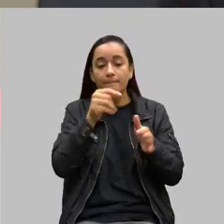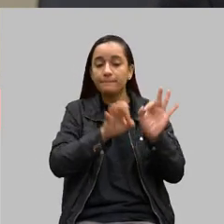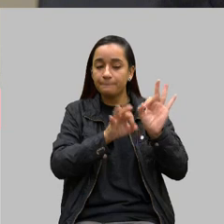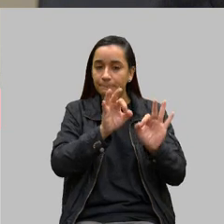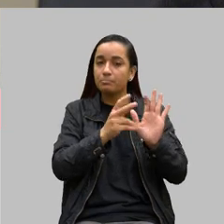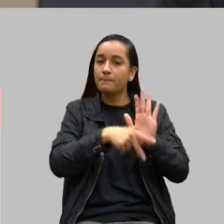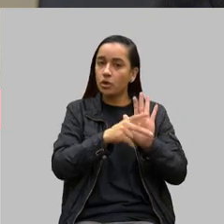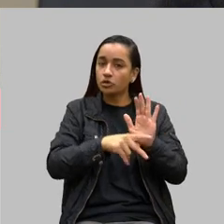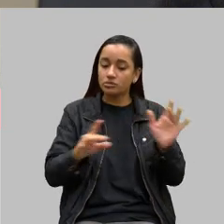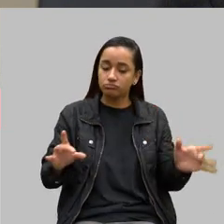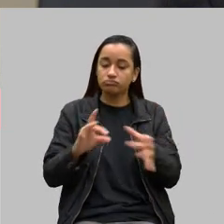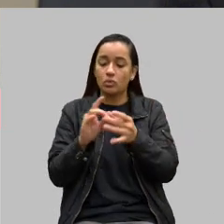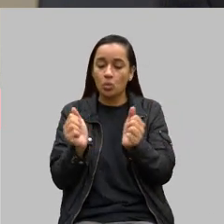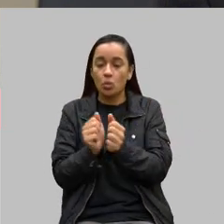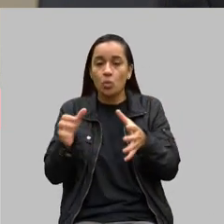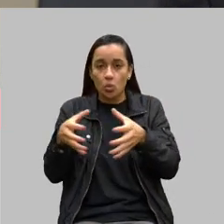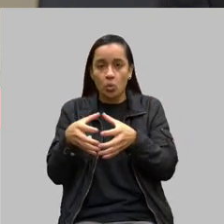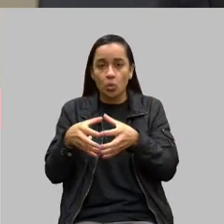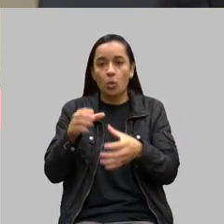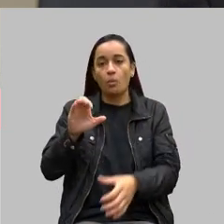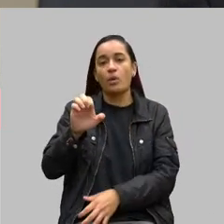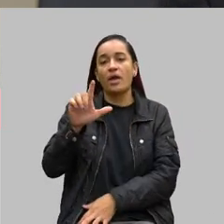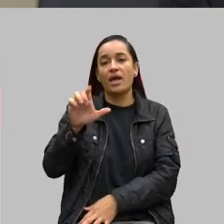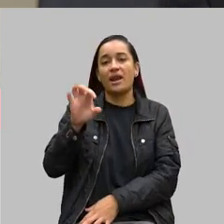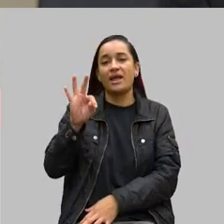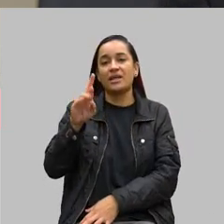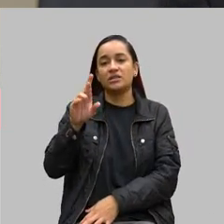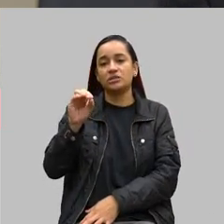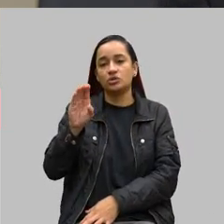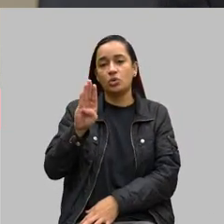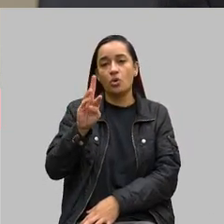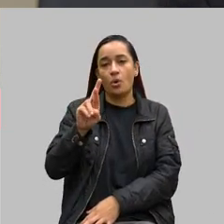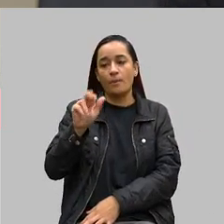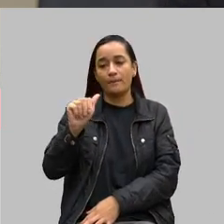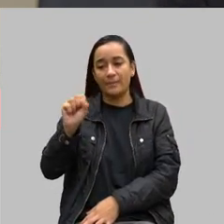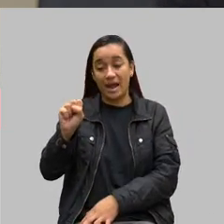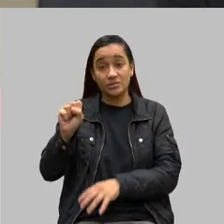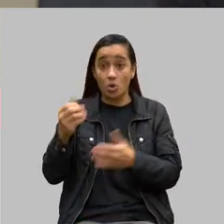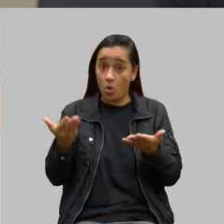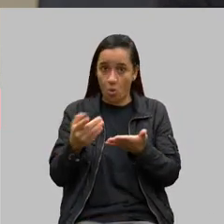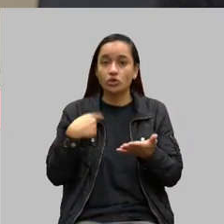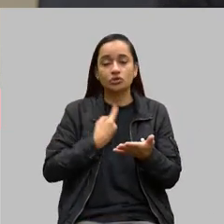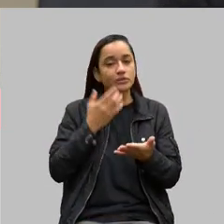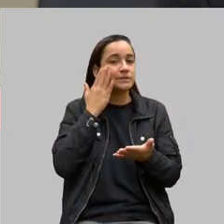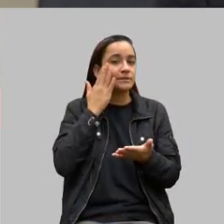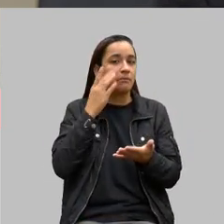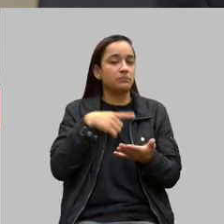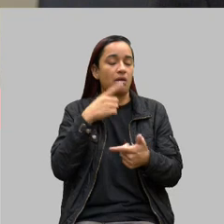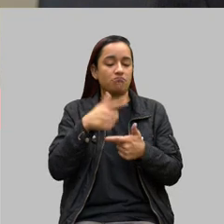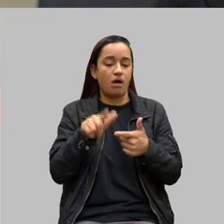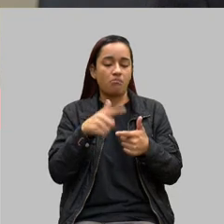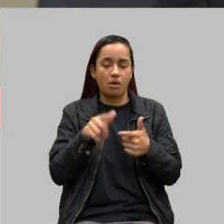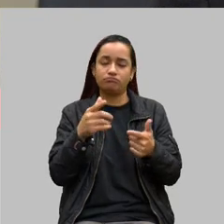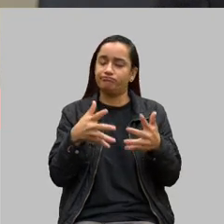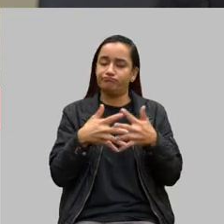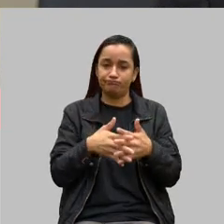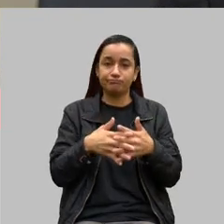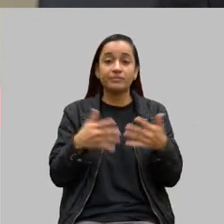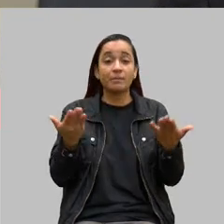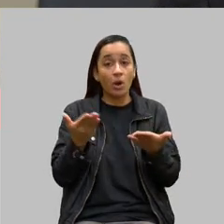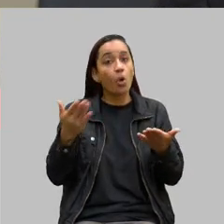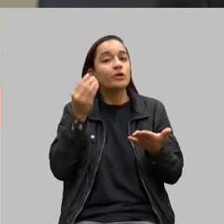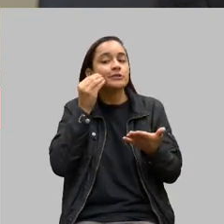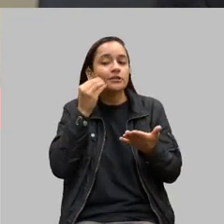Eletrobras né hoje a gente tem um transporte na região muito precário de Balsas e a gente tá querendo né por meio de parceria eh